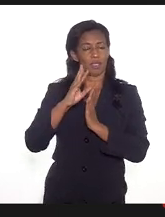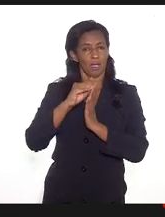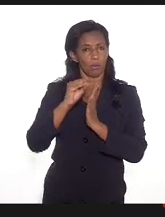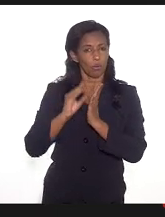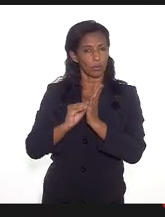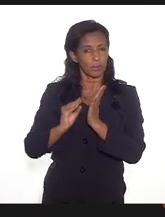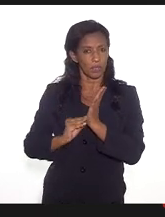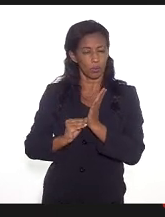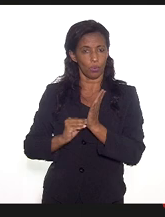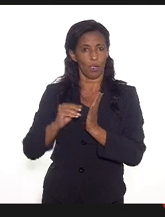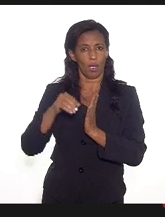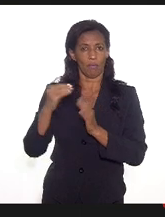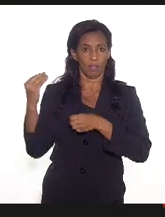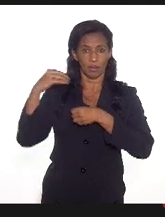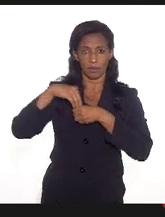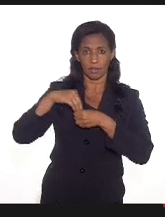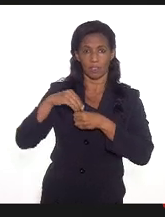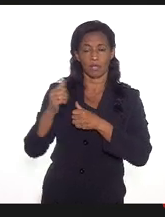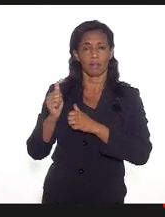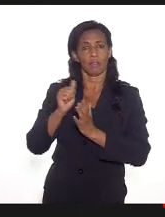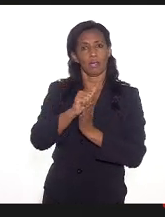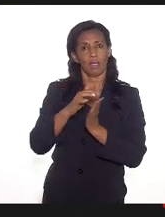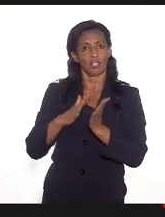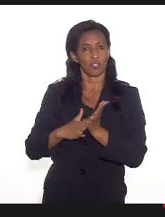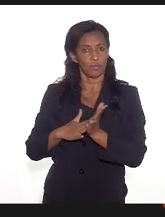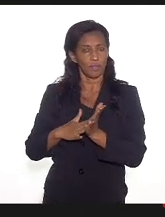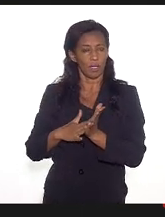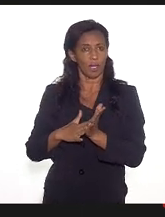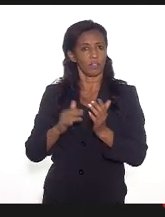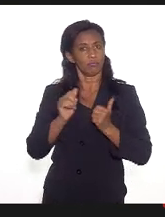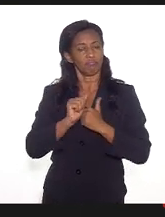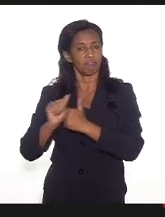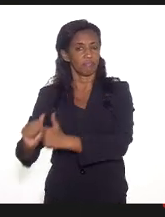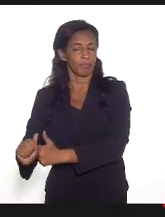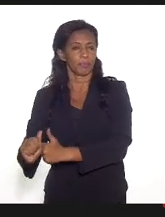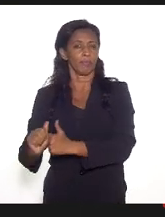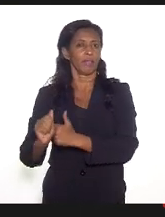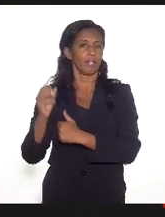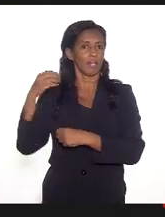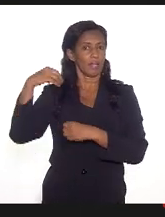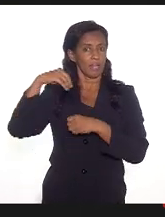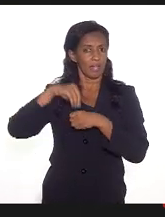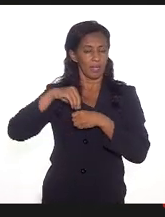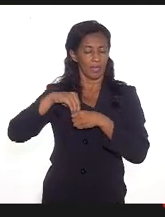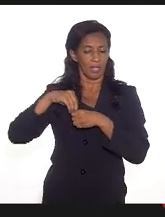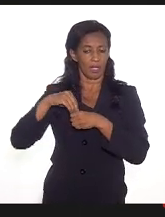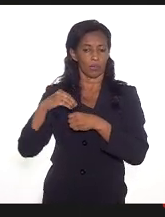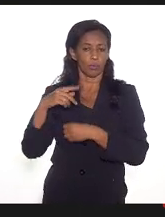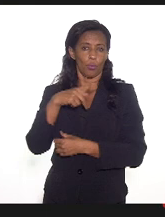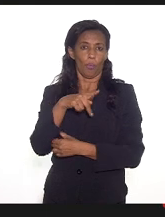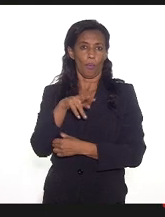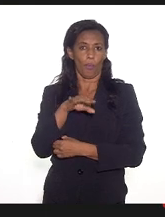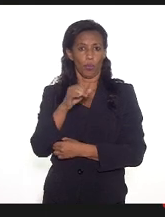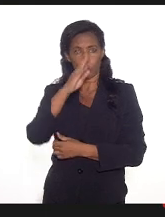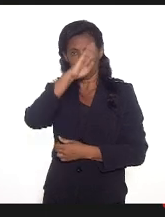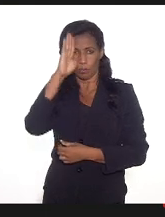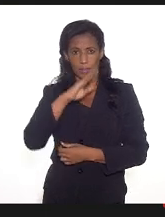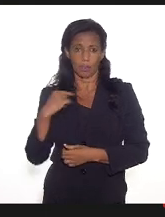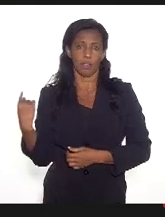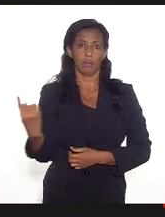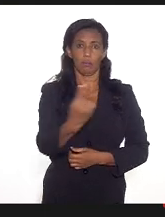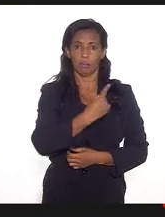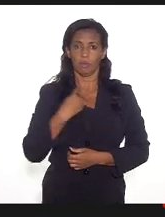e inserir essas atividades, segmentos de atividades econômicas na matriz de insumo produto brasileiro, para que nós